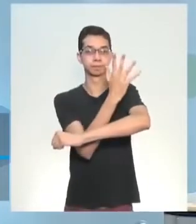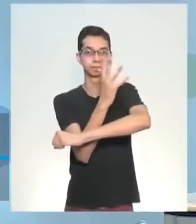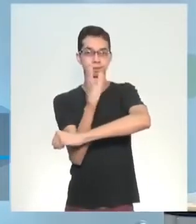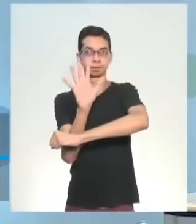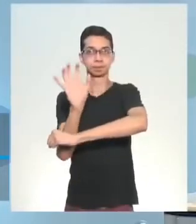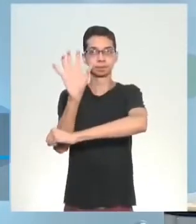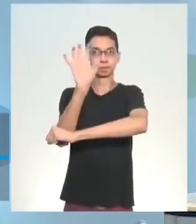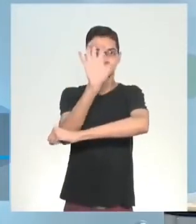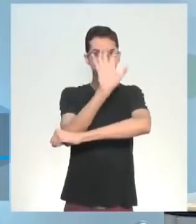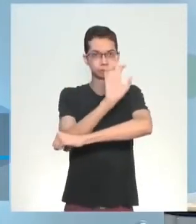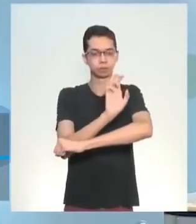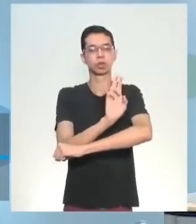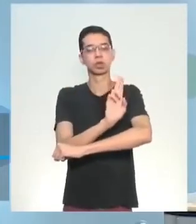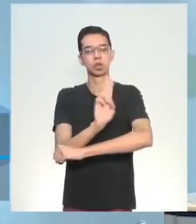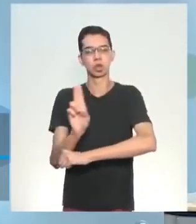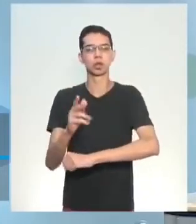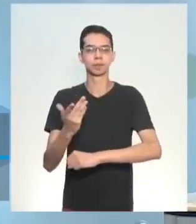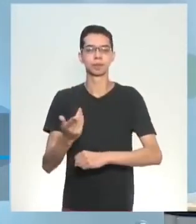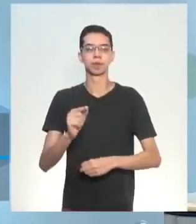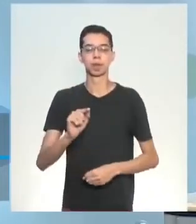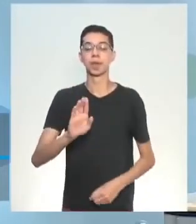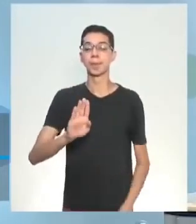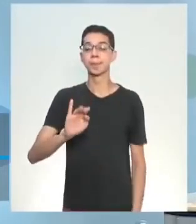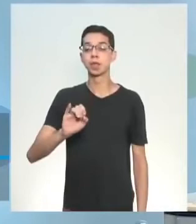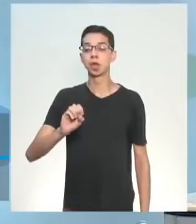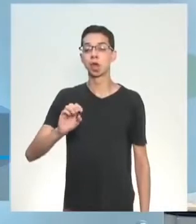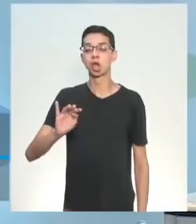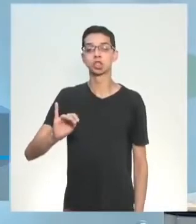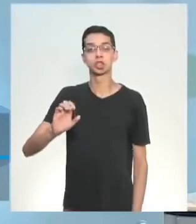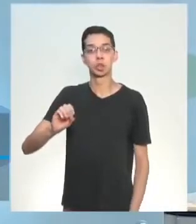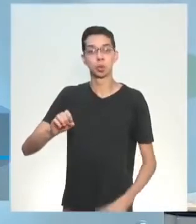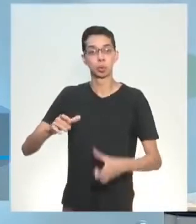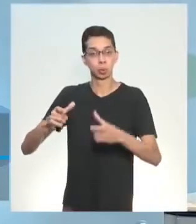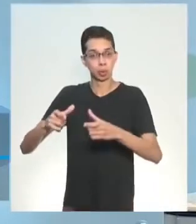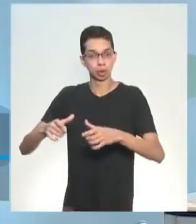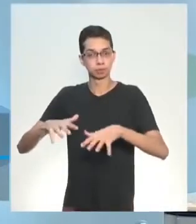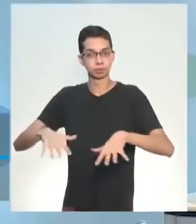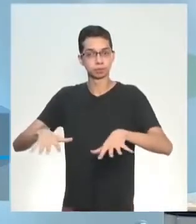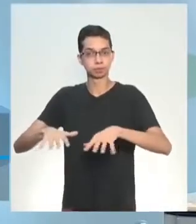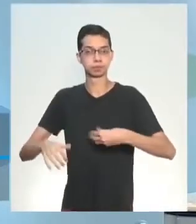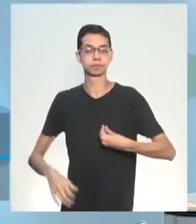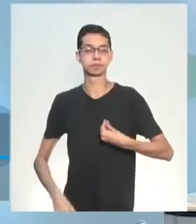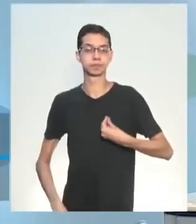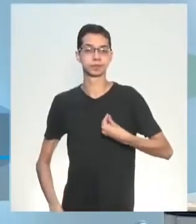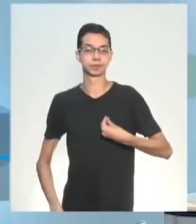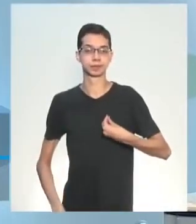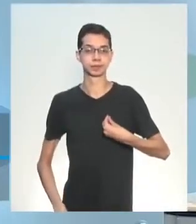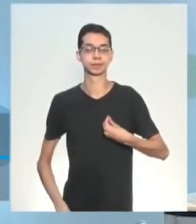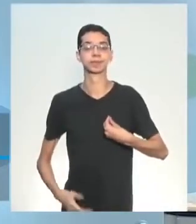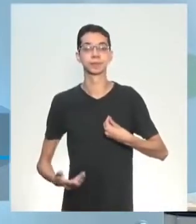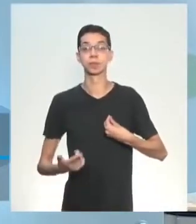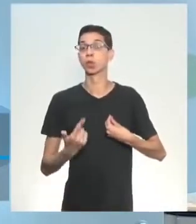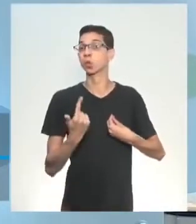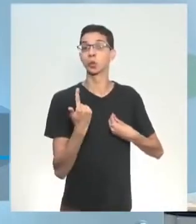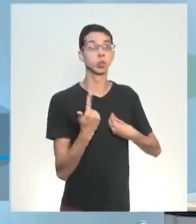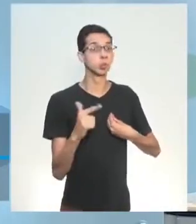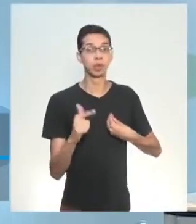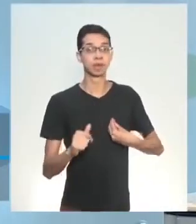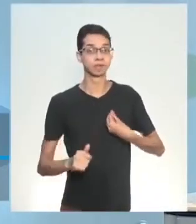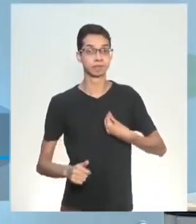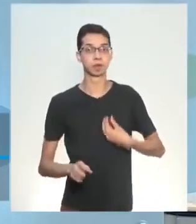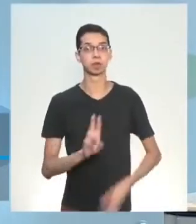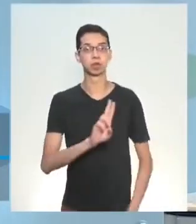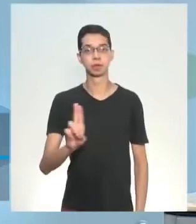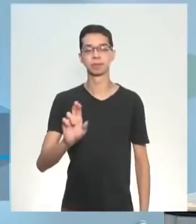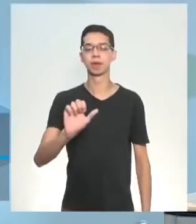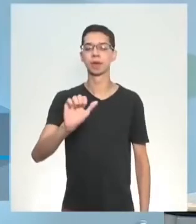tá bom? E tudo aquilo que não é vivo, lembra que grego a quer dizer não, então é o elemento abiótico. Tá? Então eu